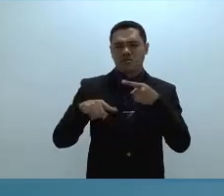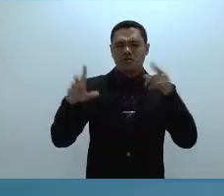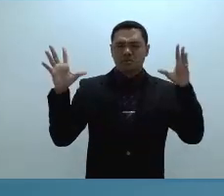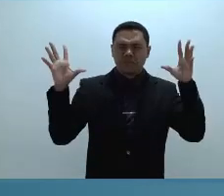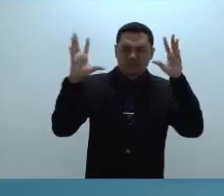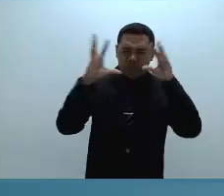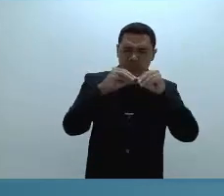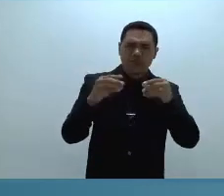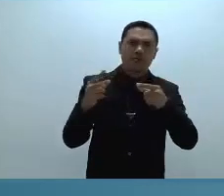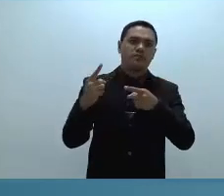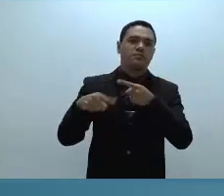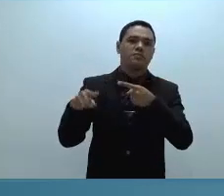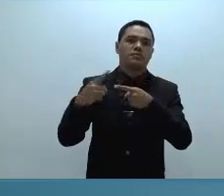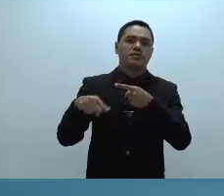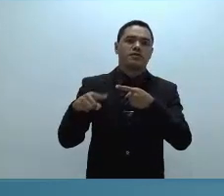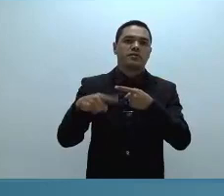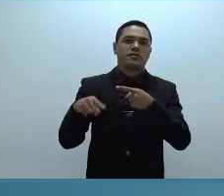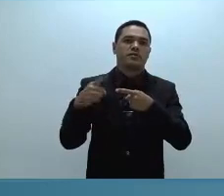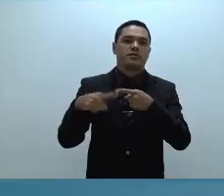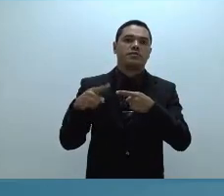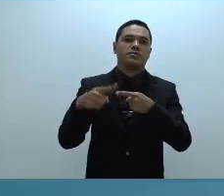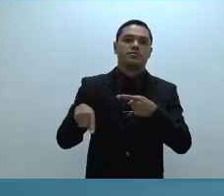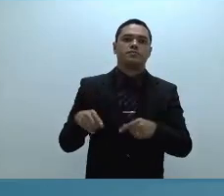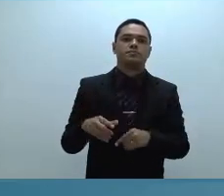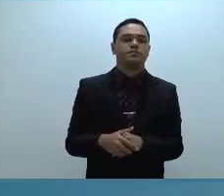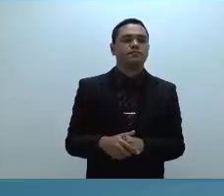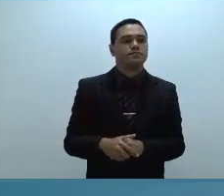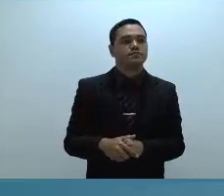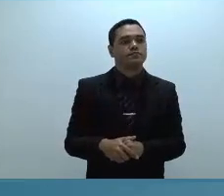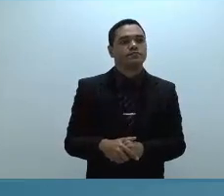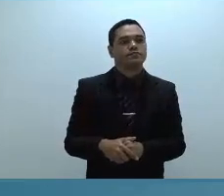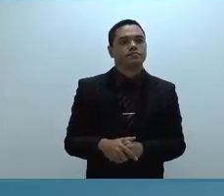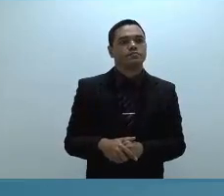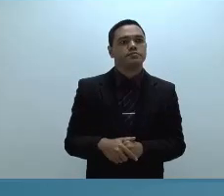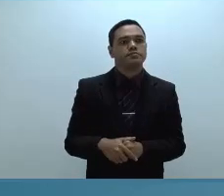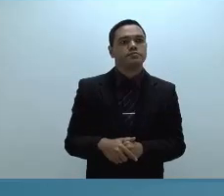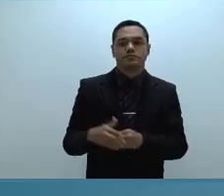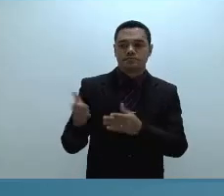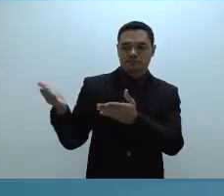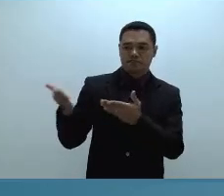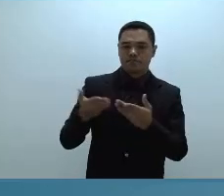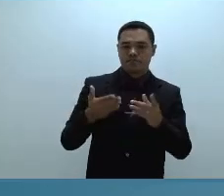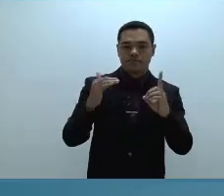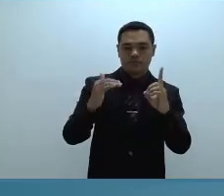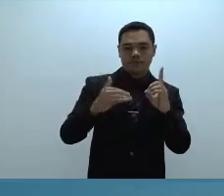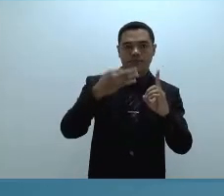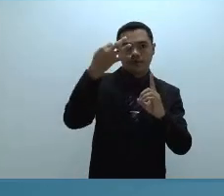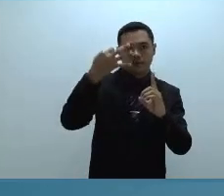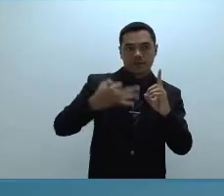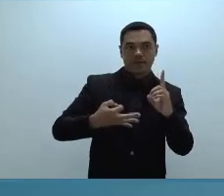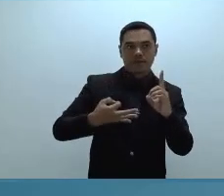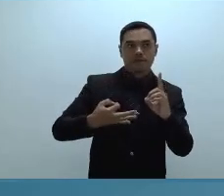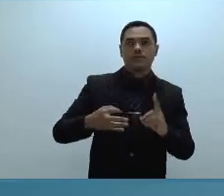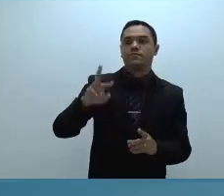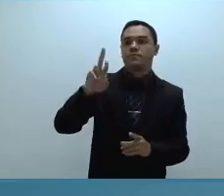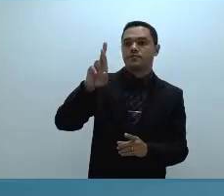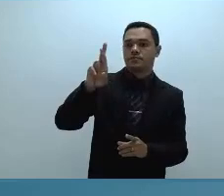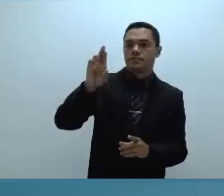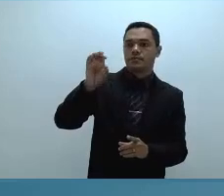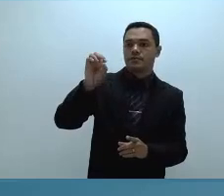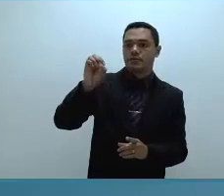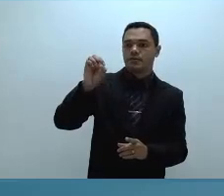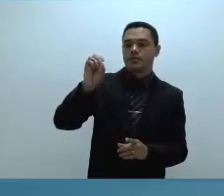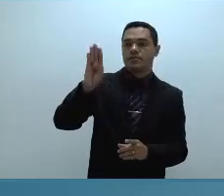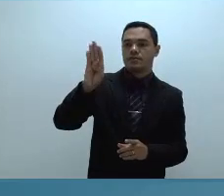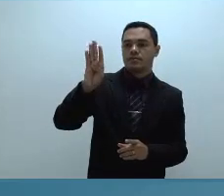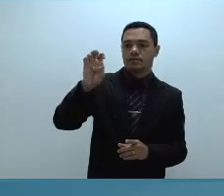Se não houver uma espécie de palavra, o nome do governador Roberto. Não é só palavra.